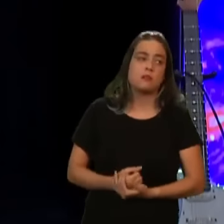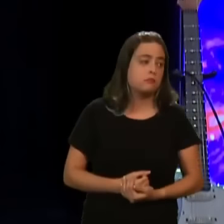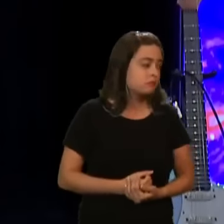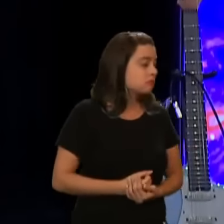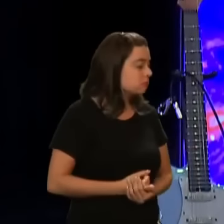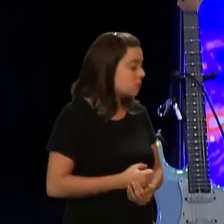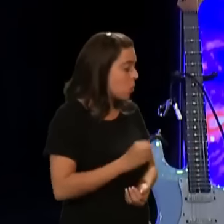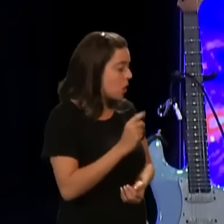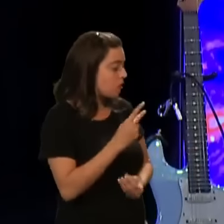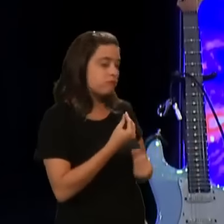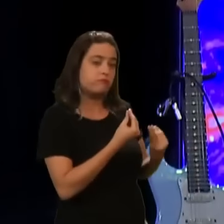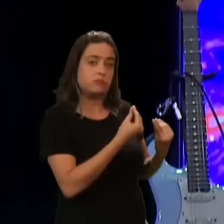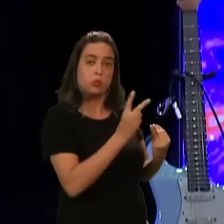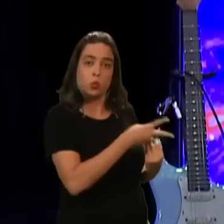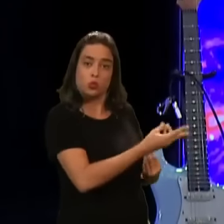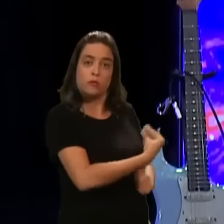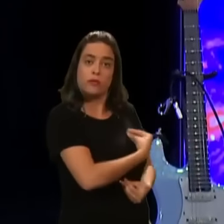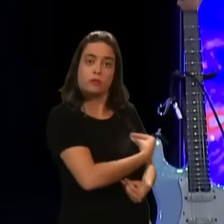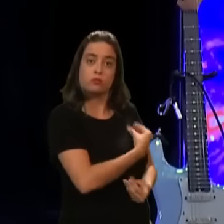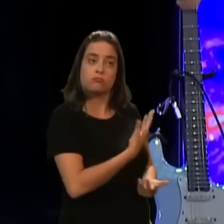vivo.